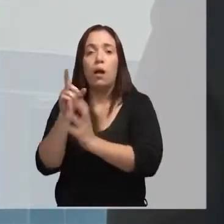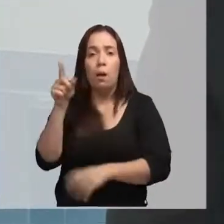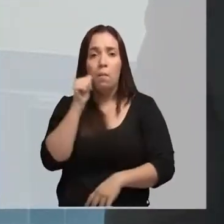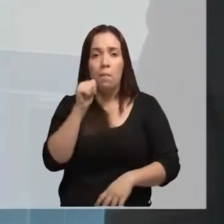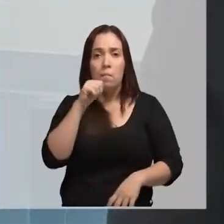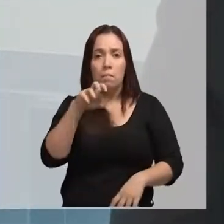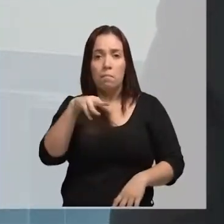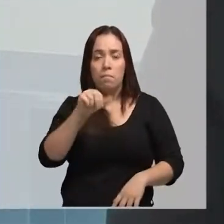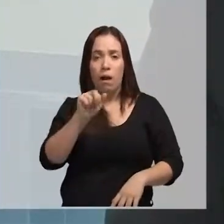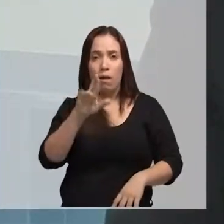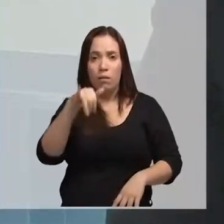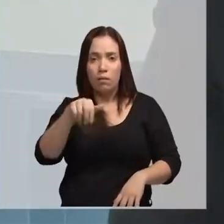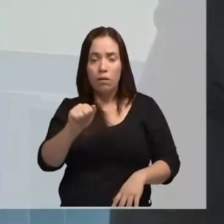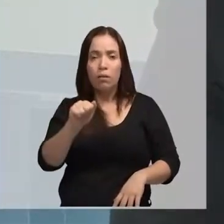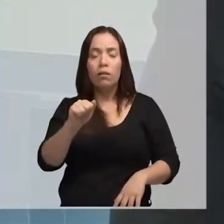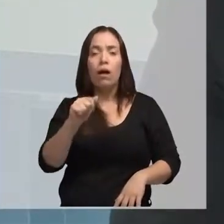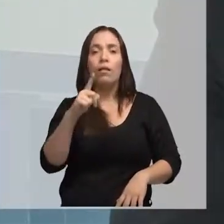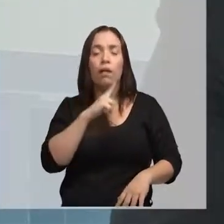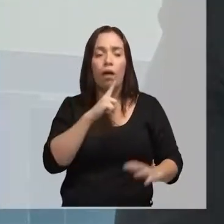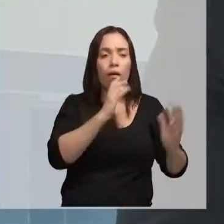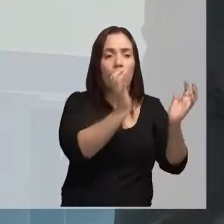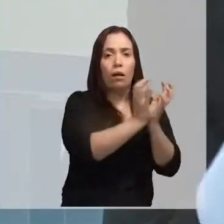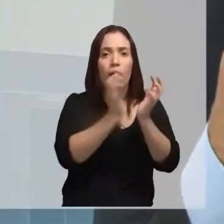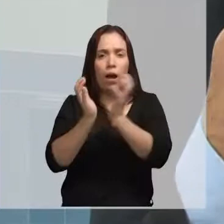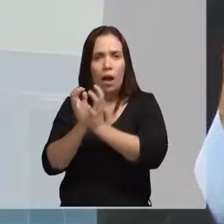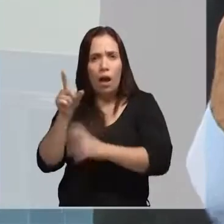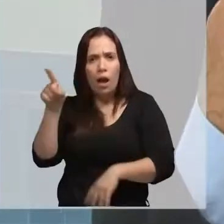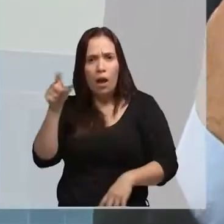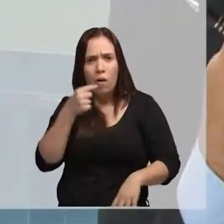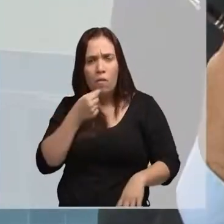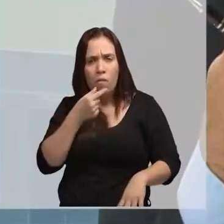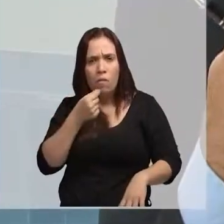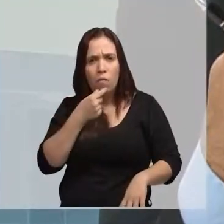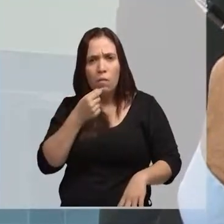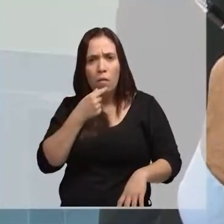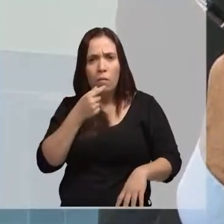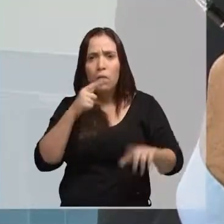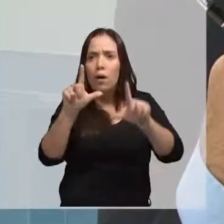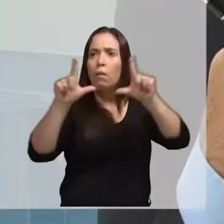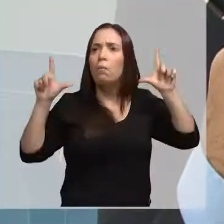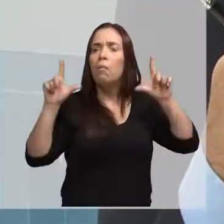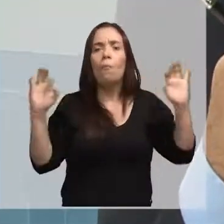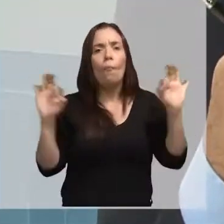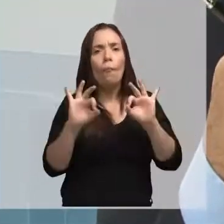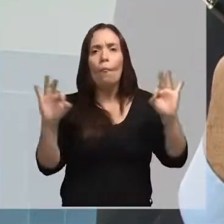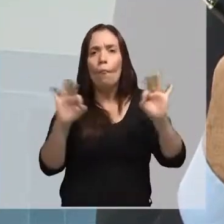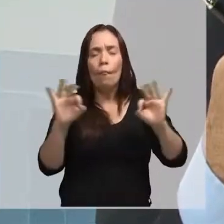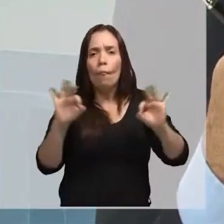pesquisa e na espontânea tem 2%. Esse rapaz, de uma hora para outra, passou a ter 4%